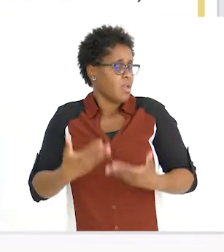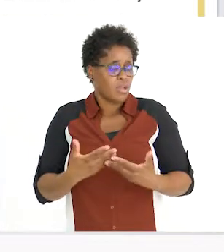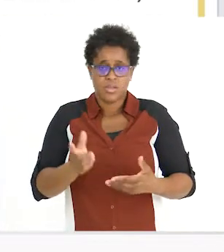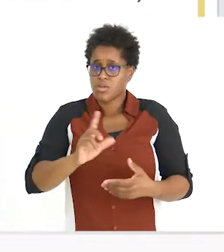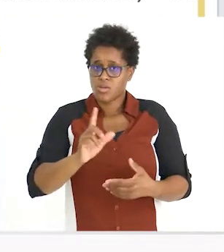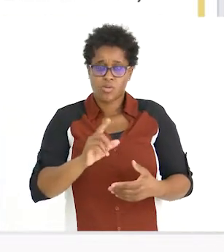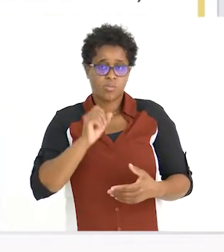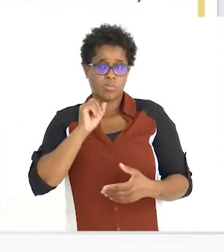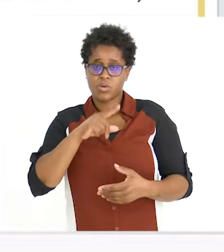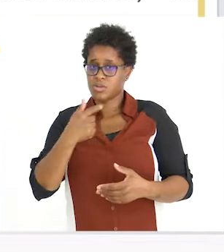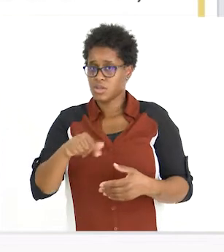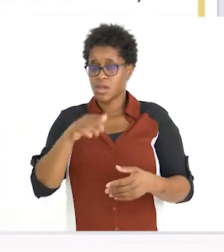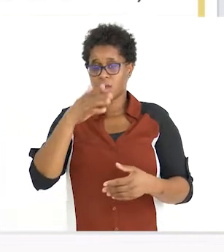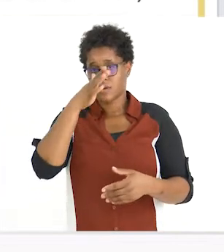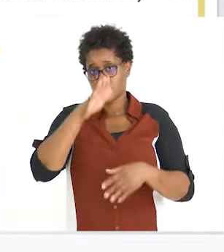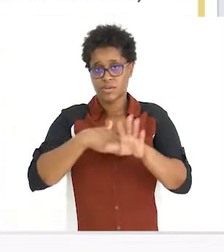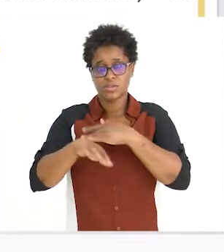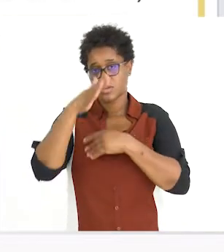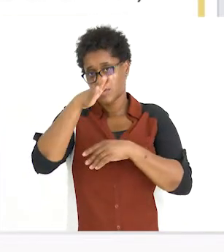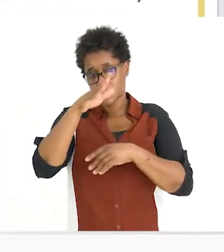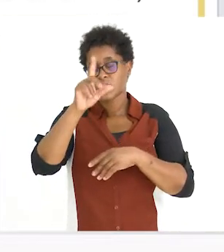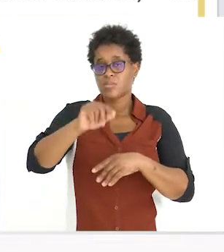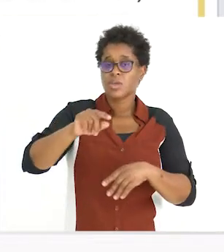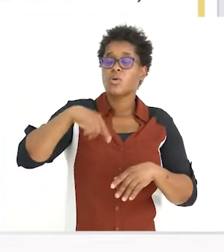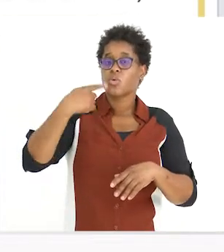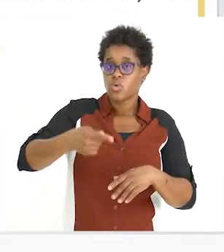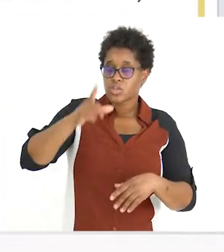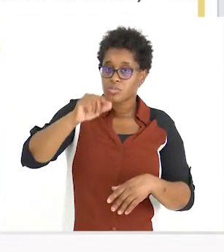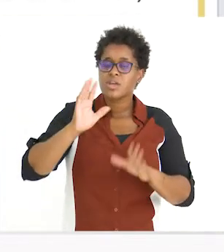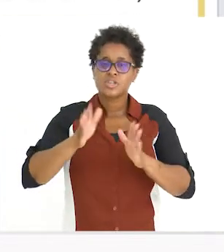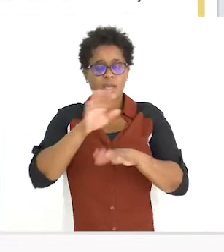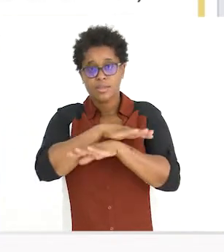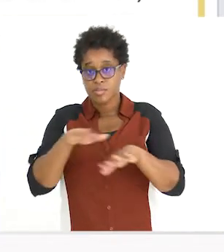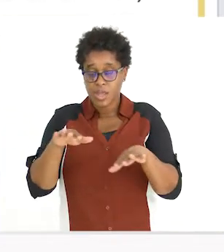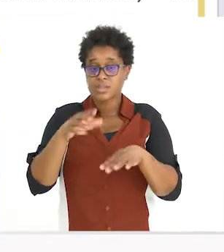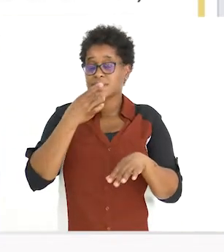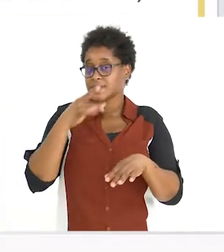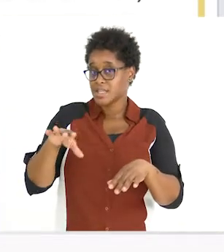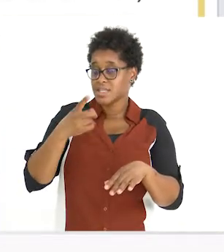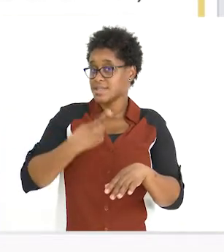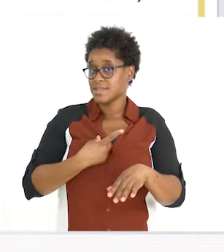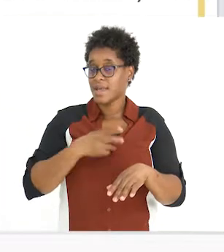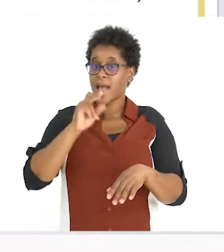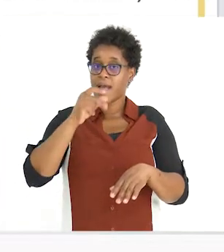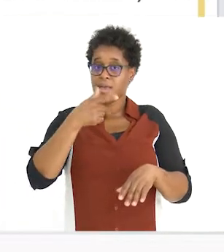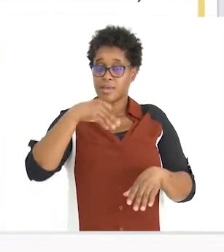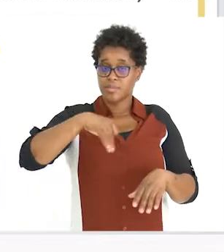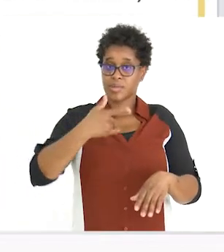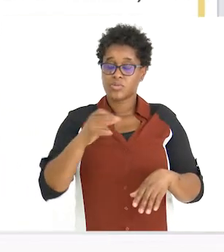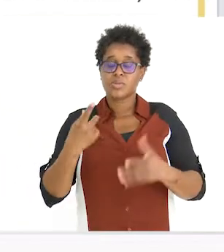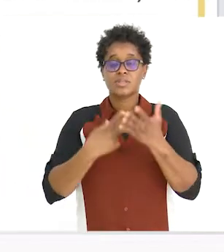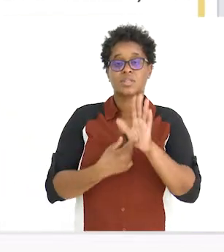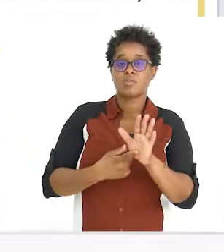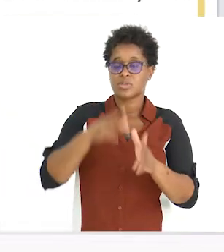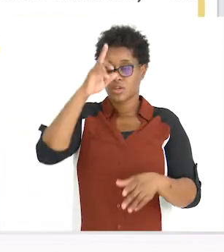como aqueles que já deixaram de estar aptos. Exemplo, os reformados, as crianças,